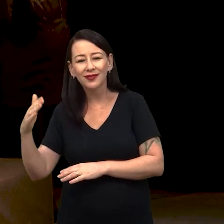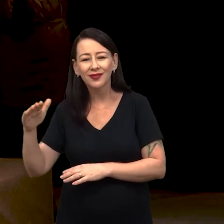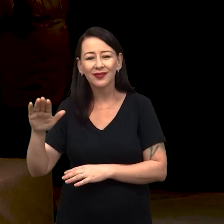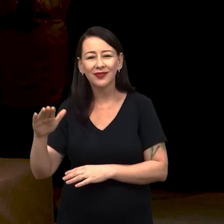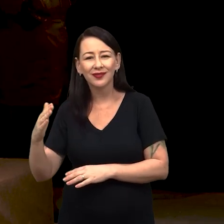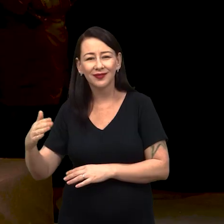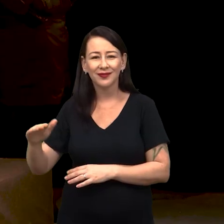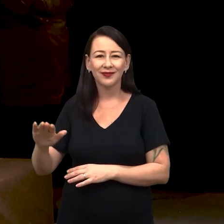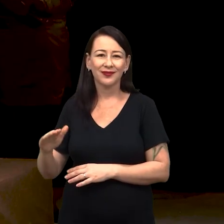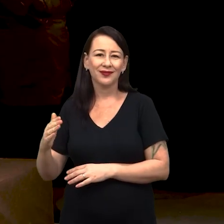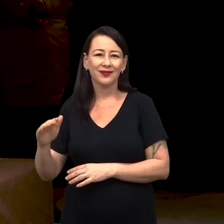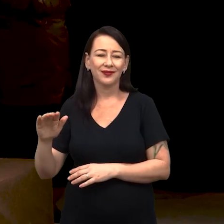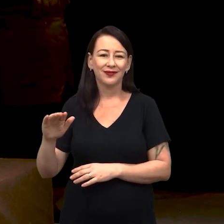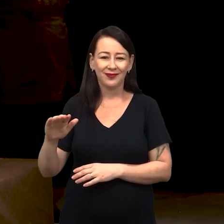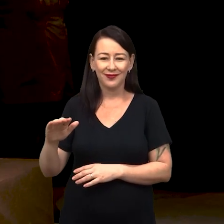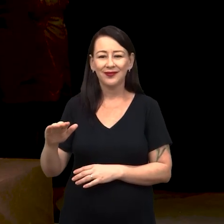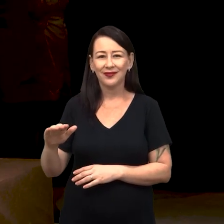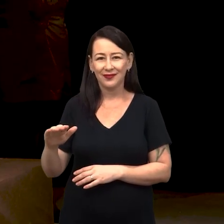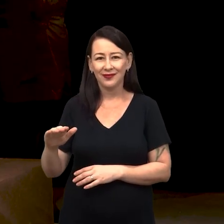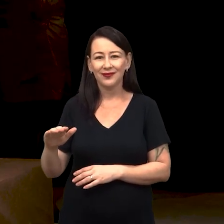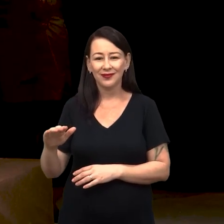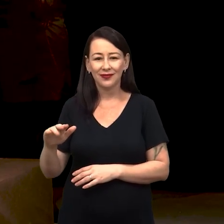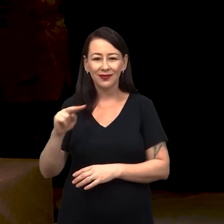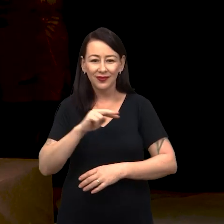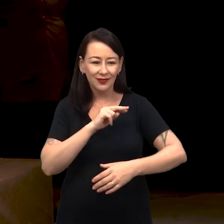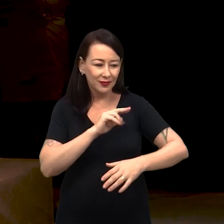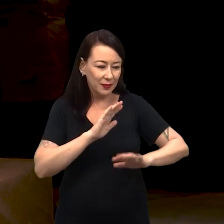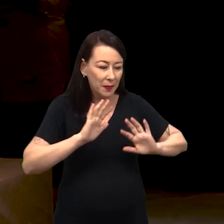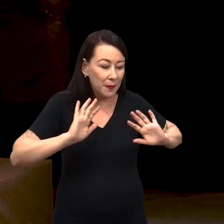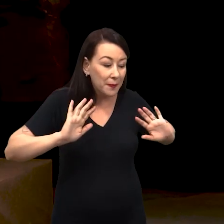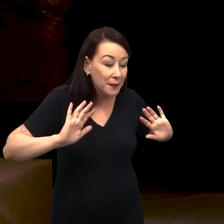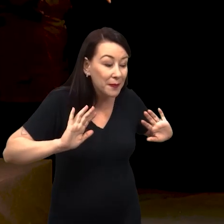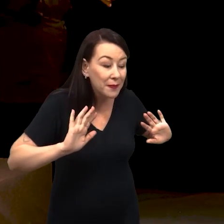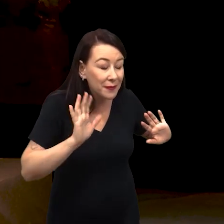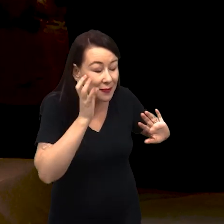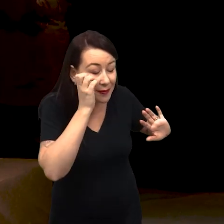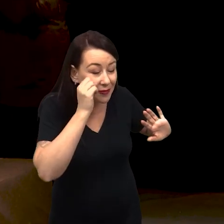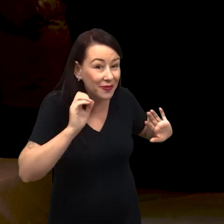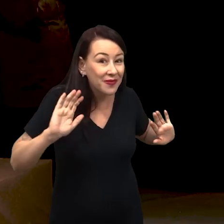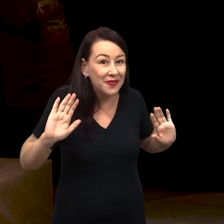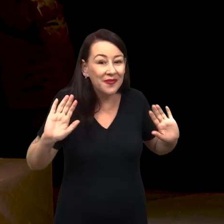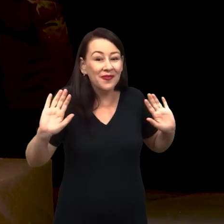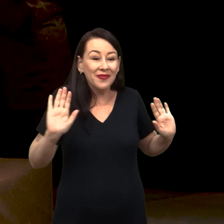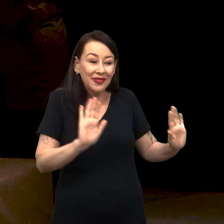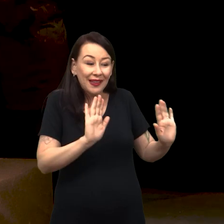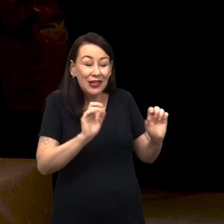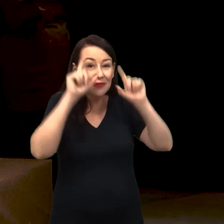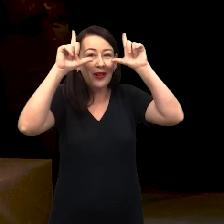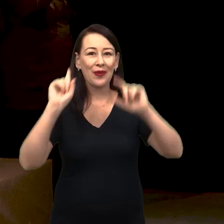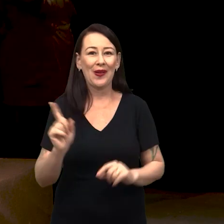oi, que a folha caía. Você foi aqui no oi, meu filho, o menino dormiu, você volta devagarinho para ele não